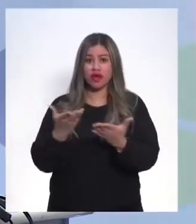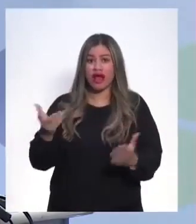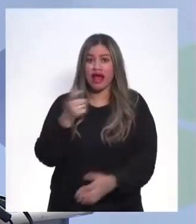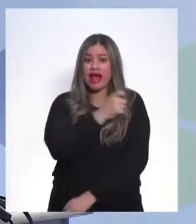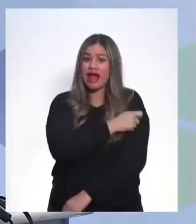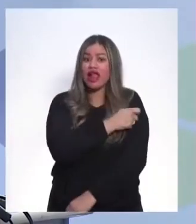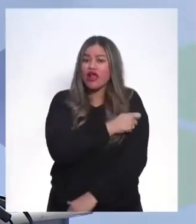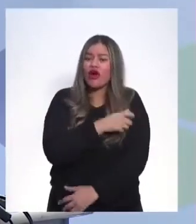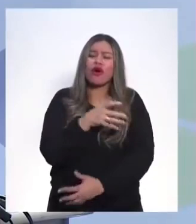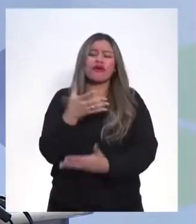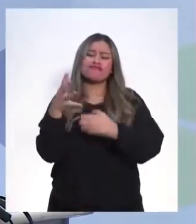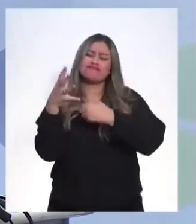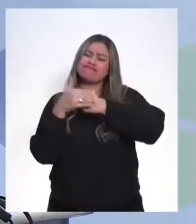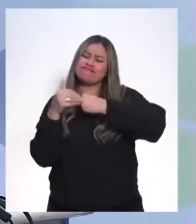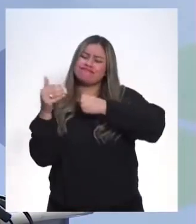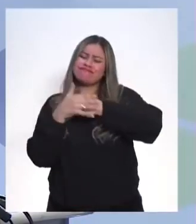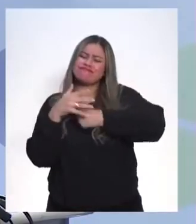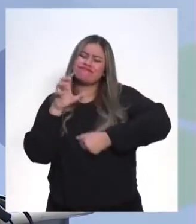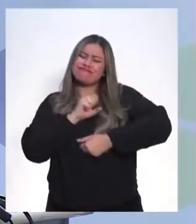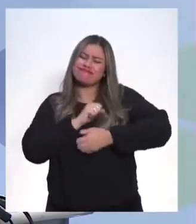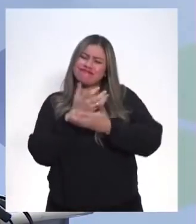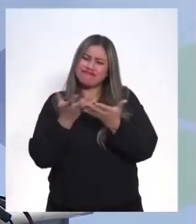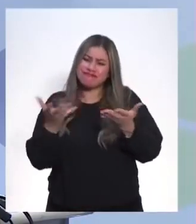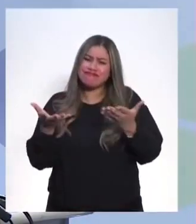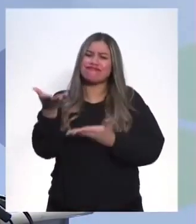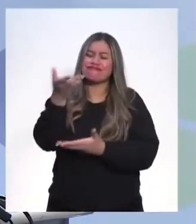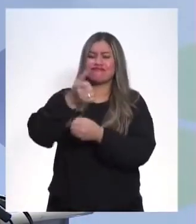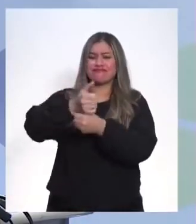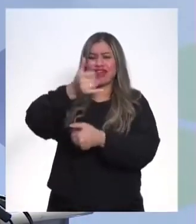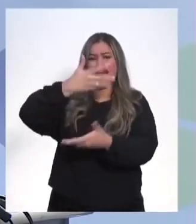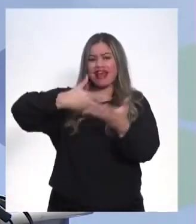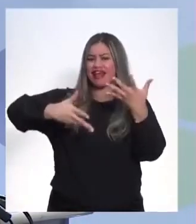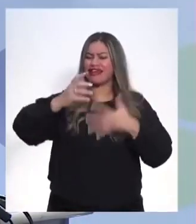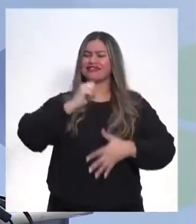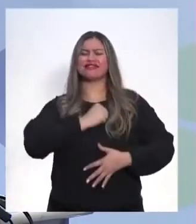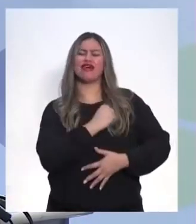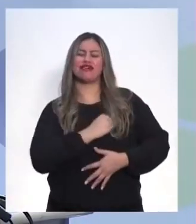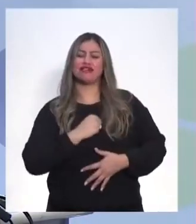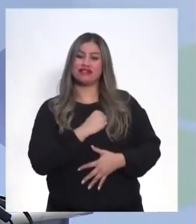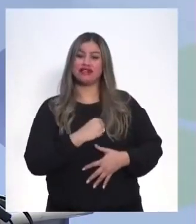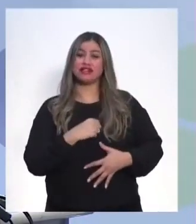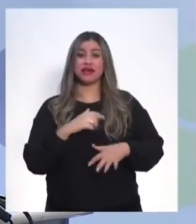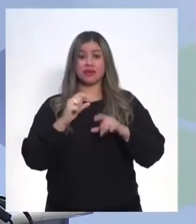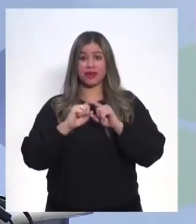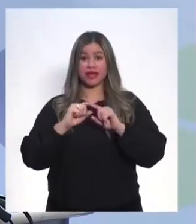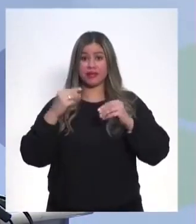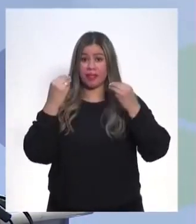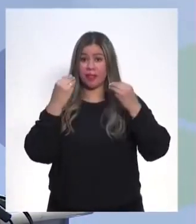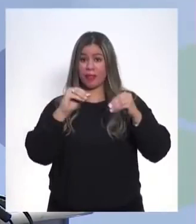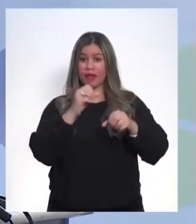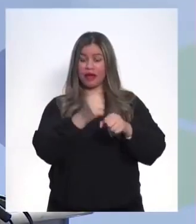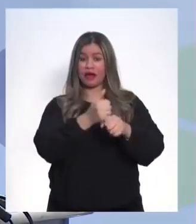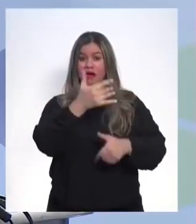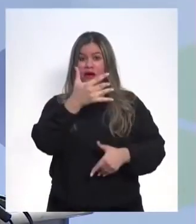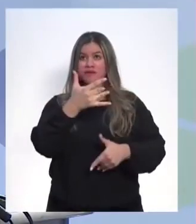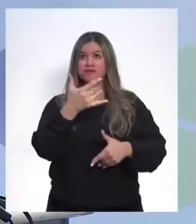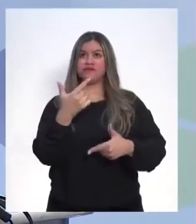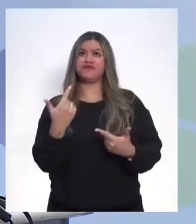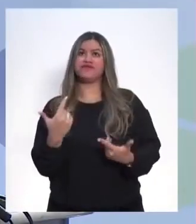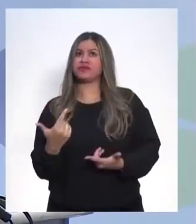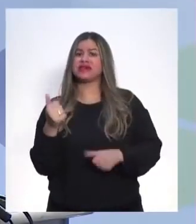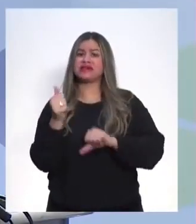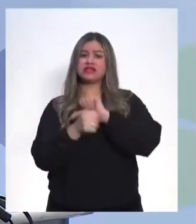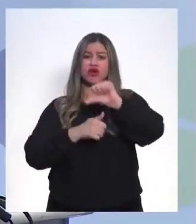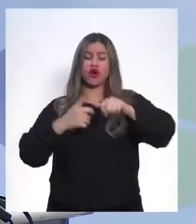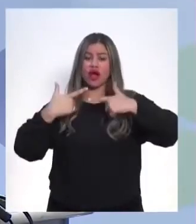queridos da Pro, que a Pro tá com saudade, inclusive, de interagir com vocês, coloquem aí. O que que seria essa variante linguística e regional